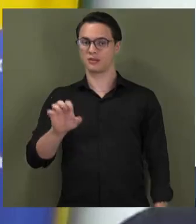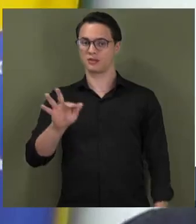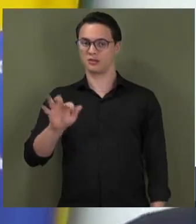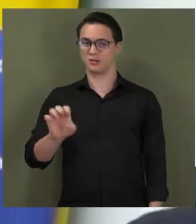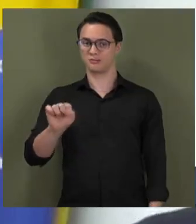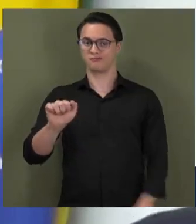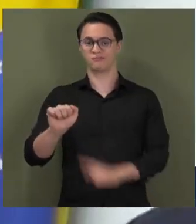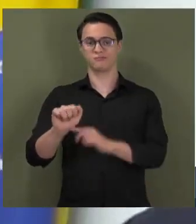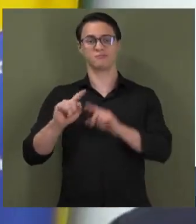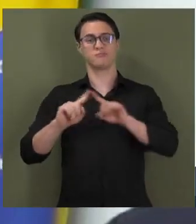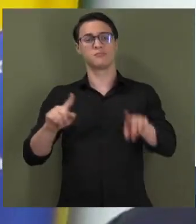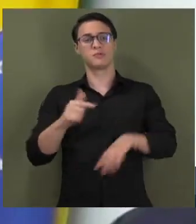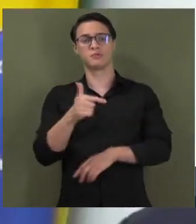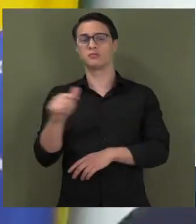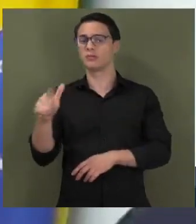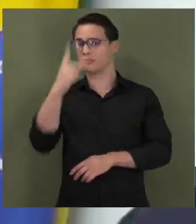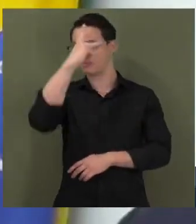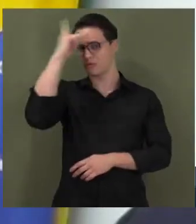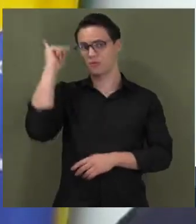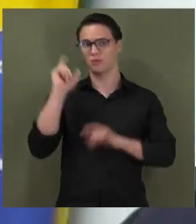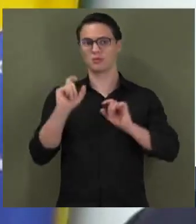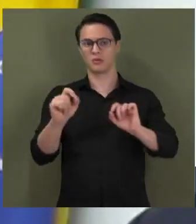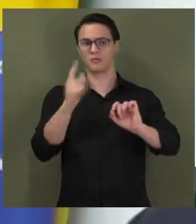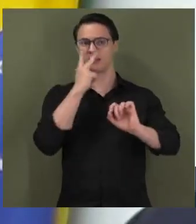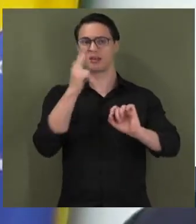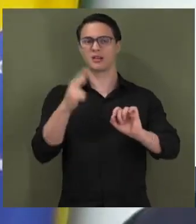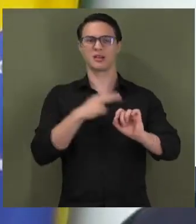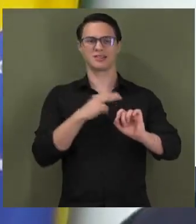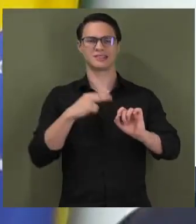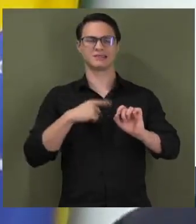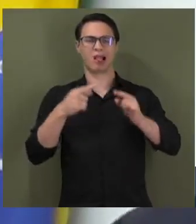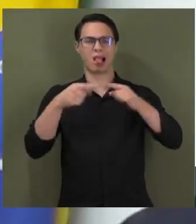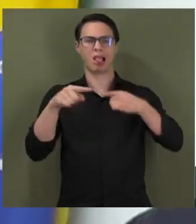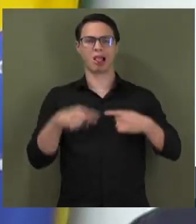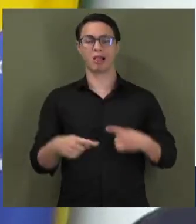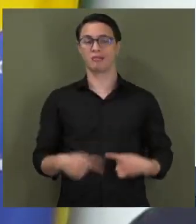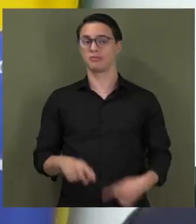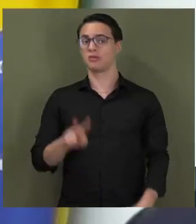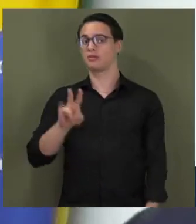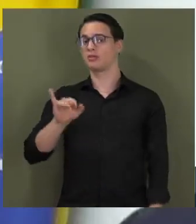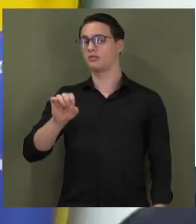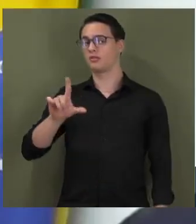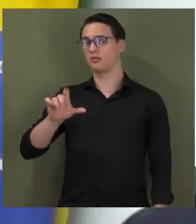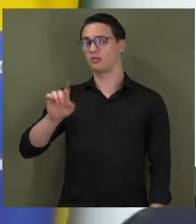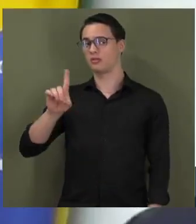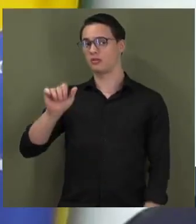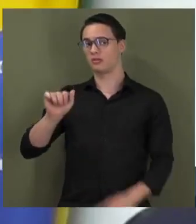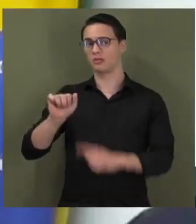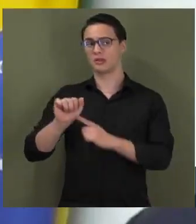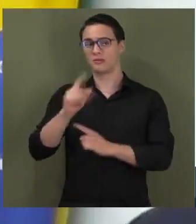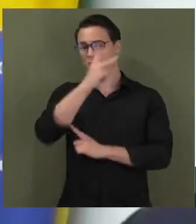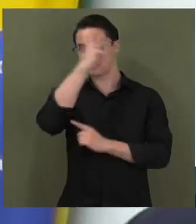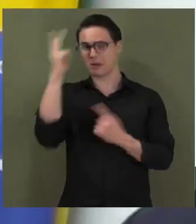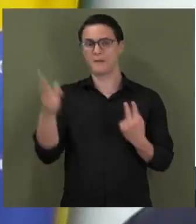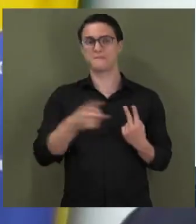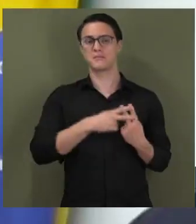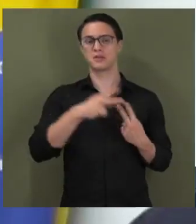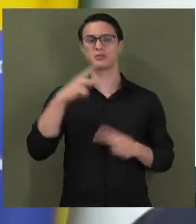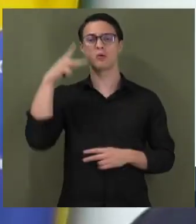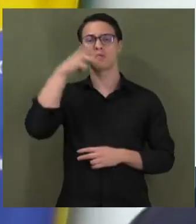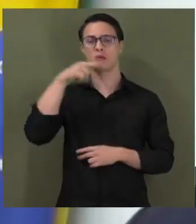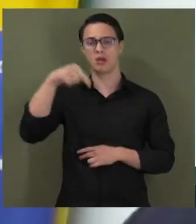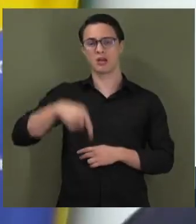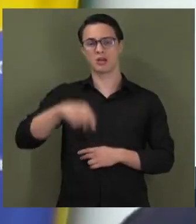essas pessoas que estão sendo aí violadas com presos políticos no Brasil hoje, famílias